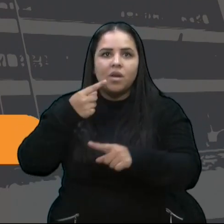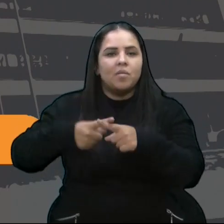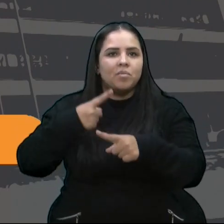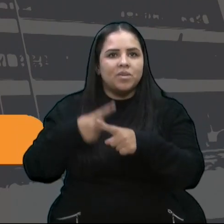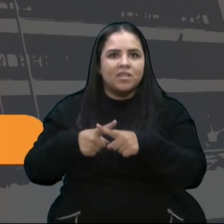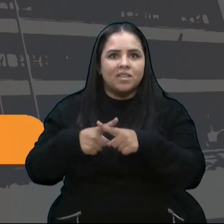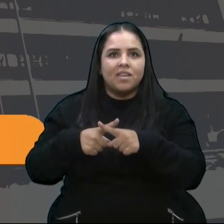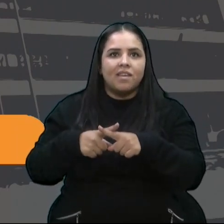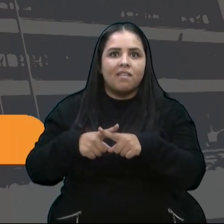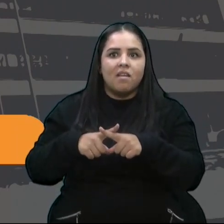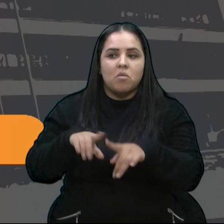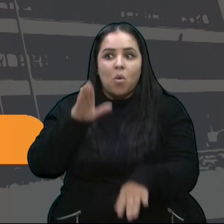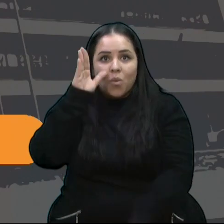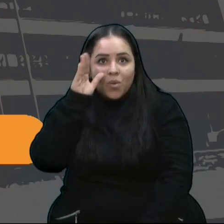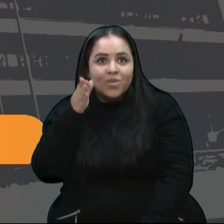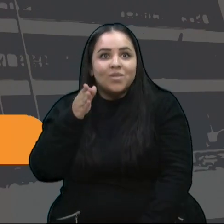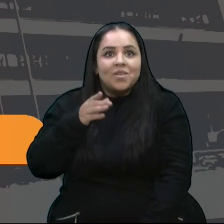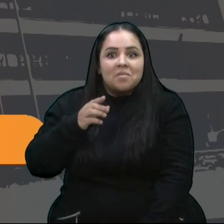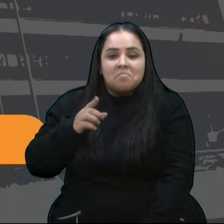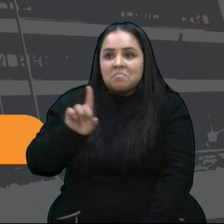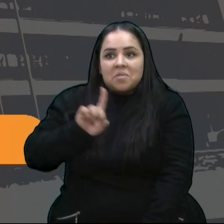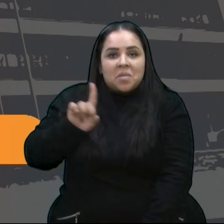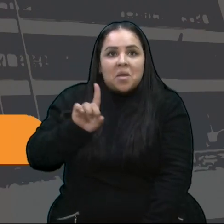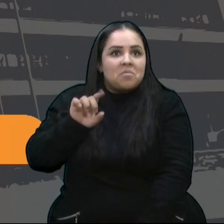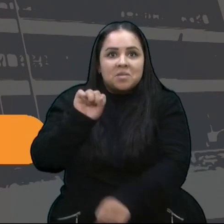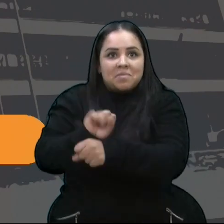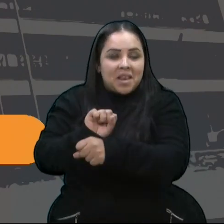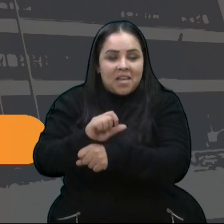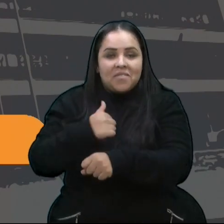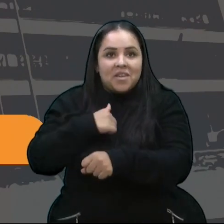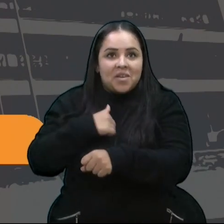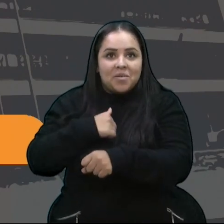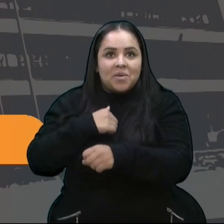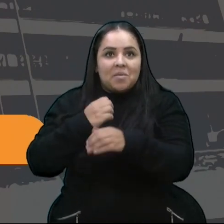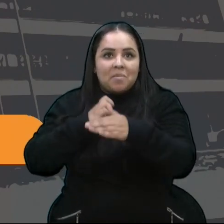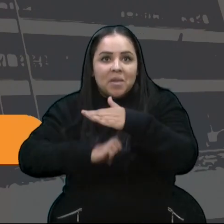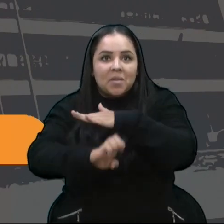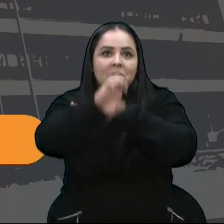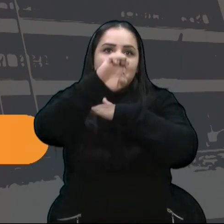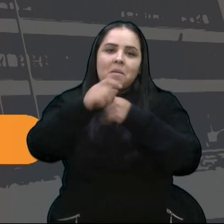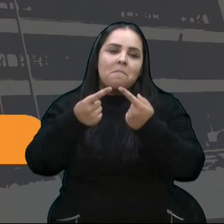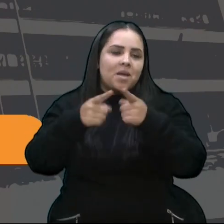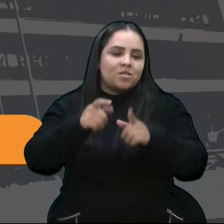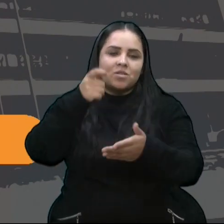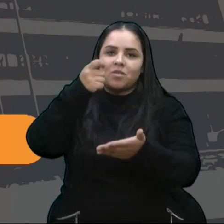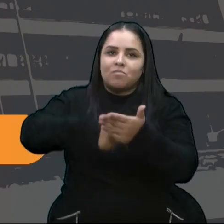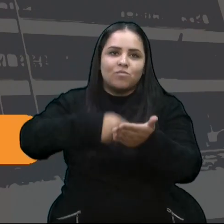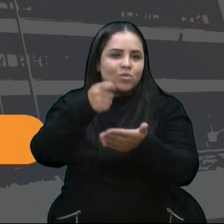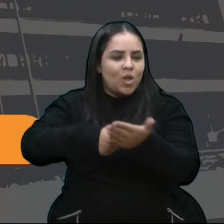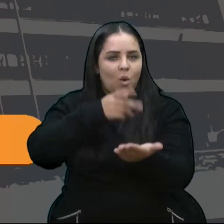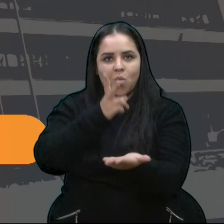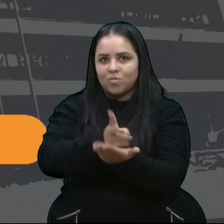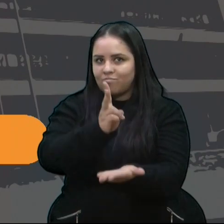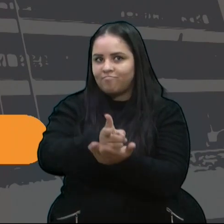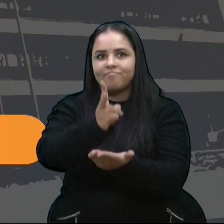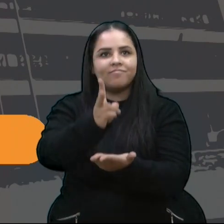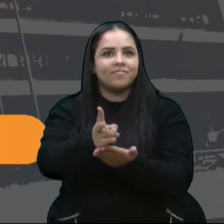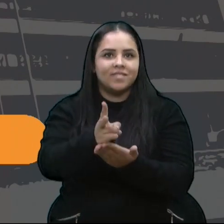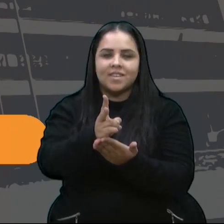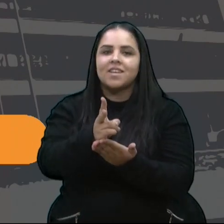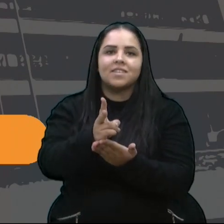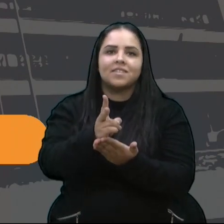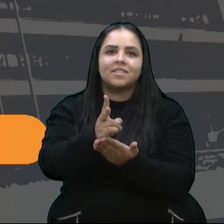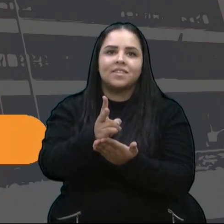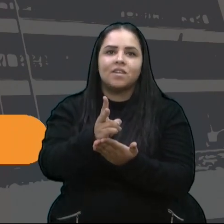algo curioso, algo que eu não esperava, né, como um empreendedor. Mas segue a luta, segue a batalha e vamos sempre,